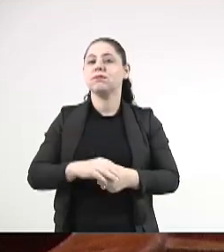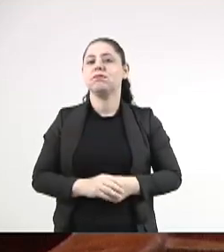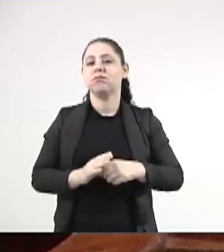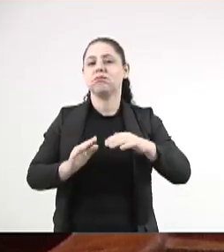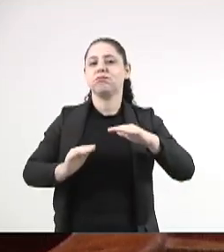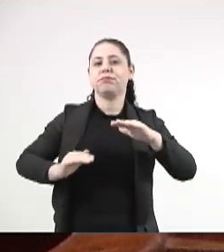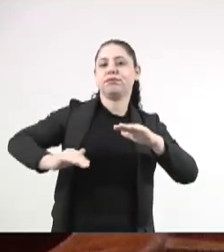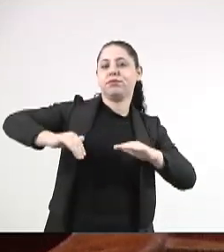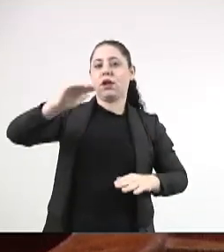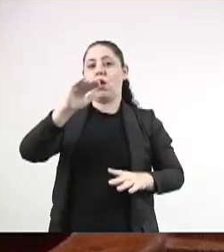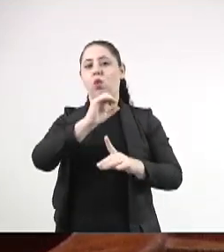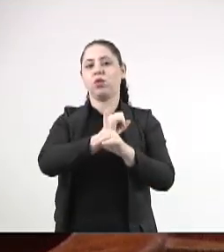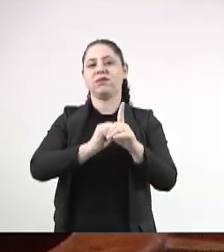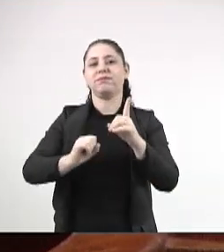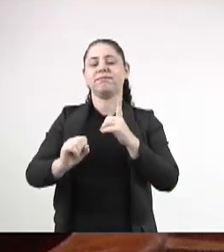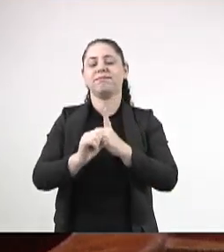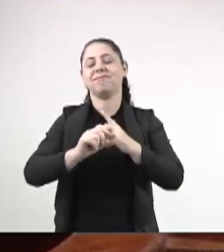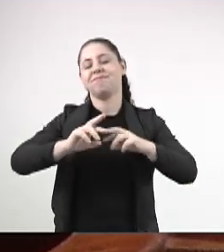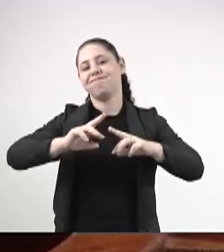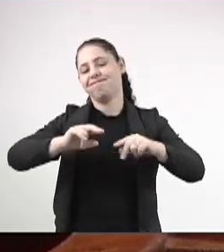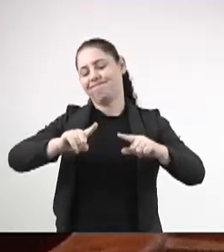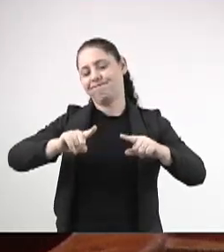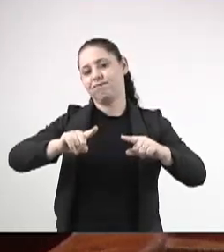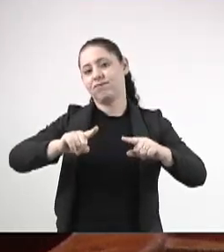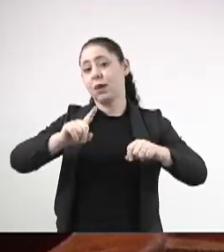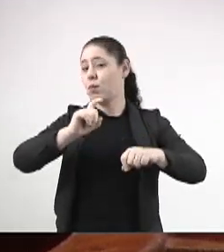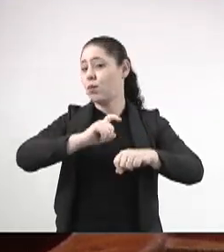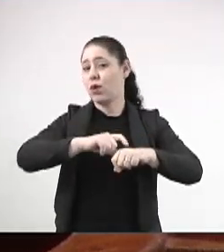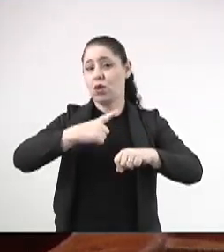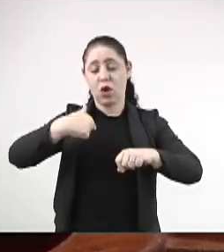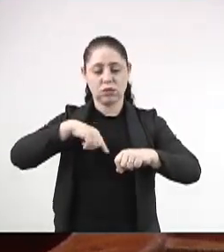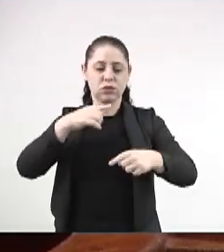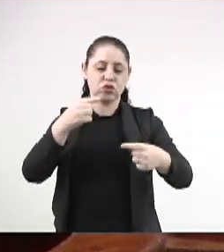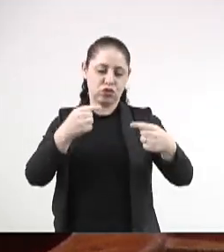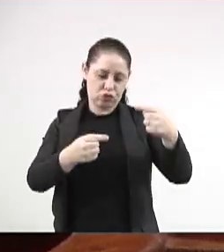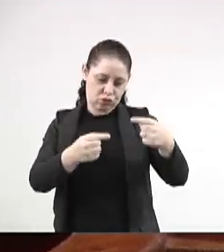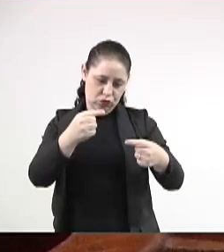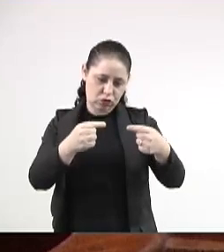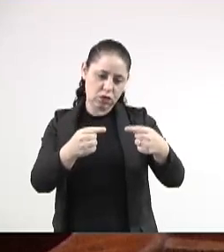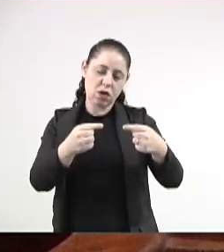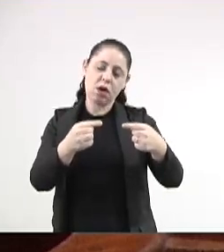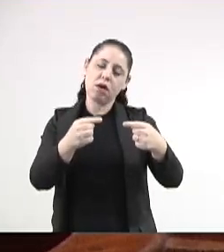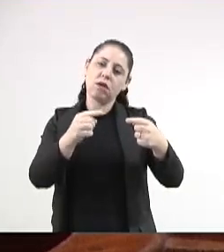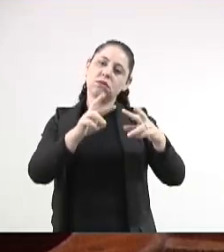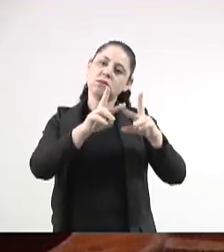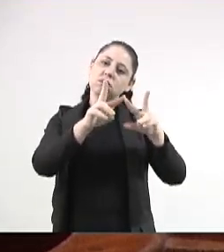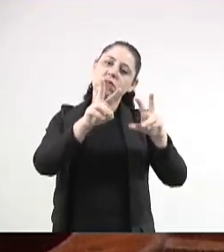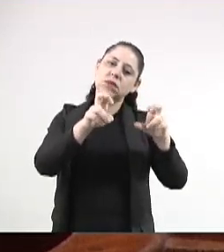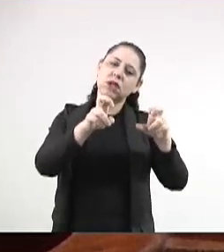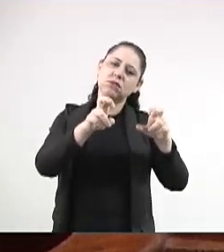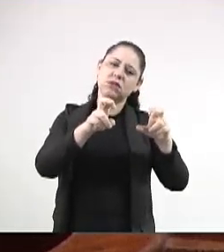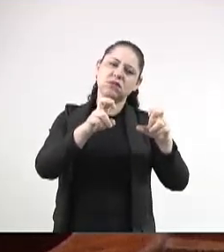desigualdade social aumentar, e enquanto nós estávamos discutindo pautas